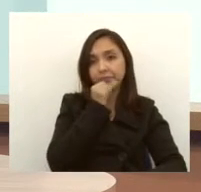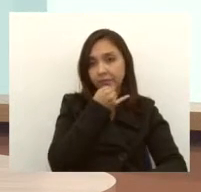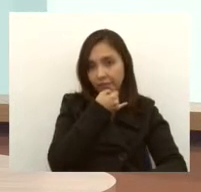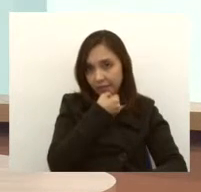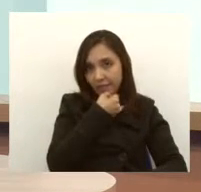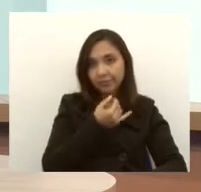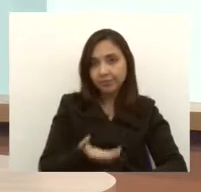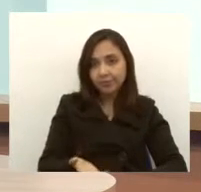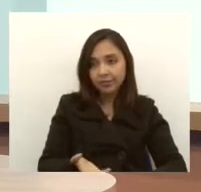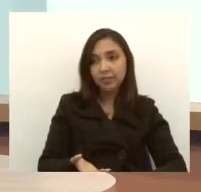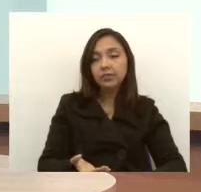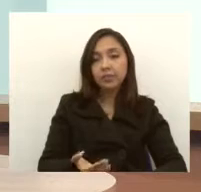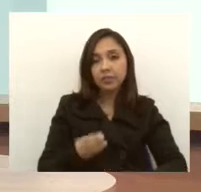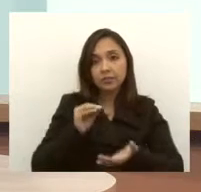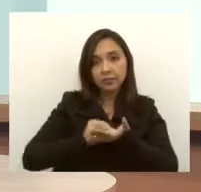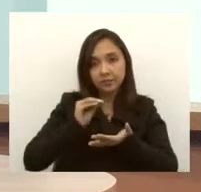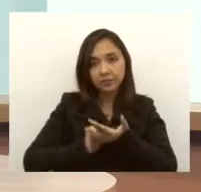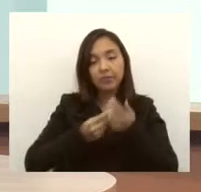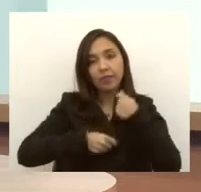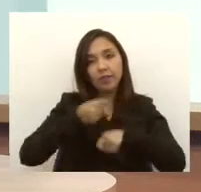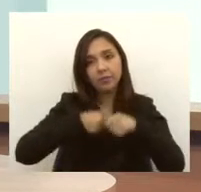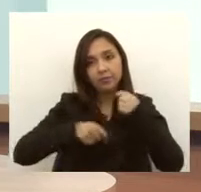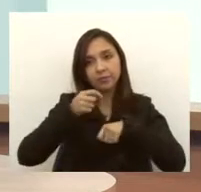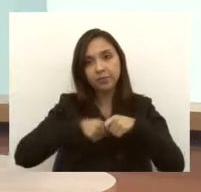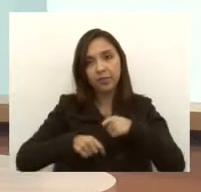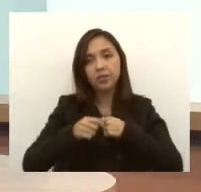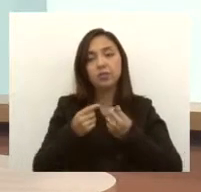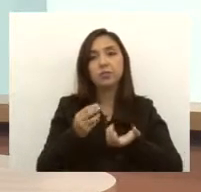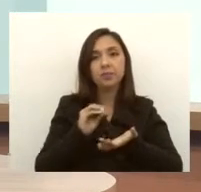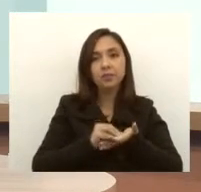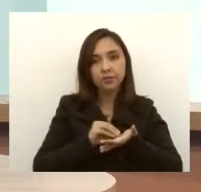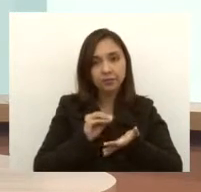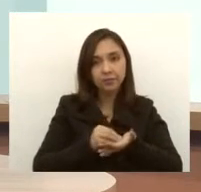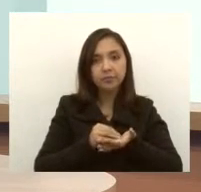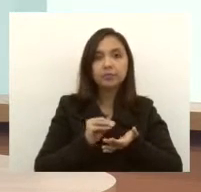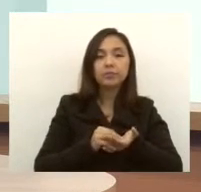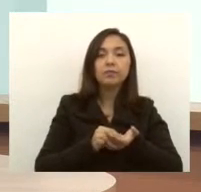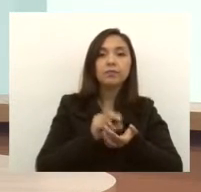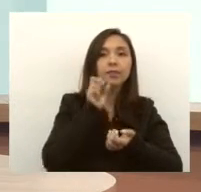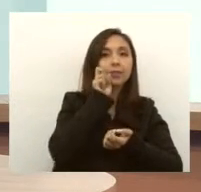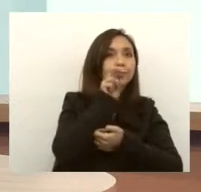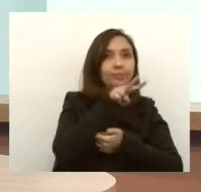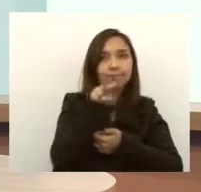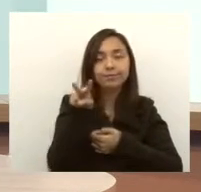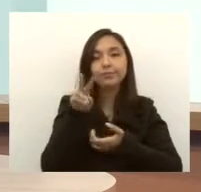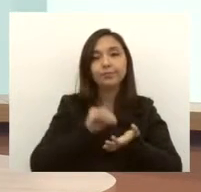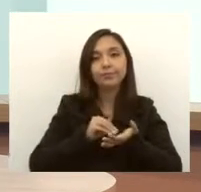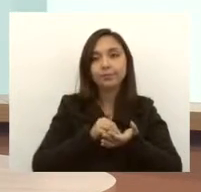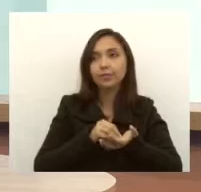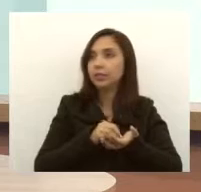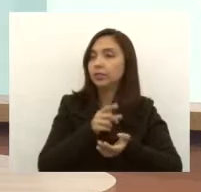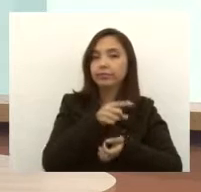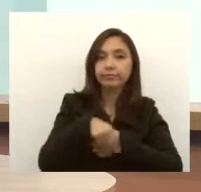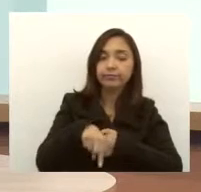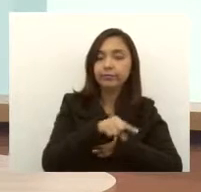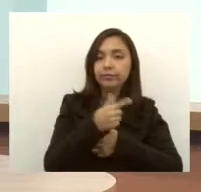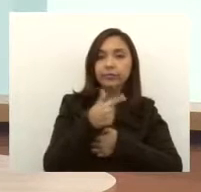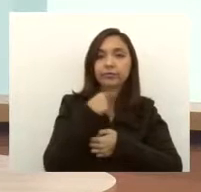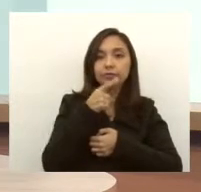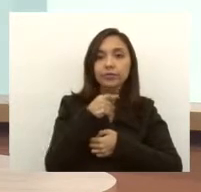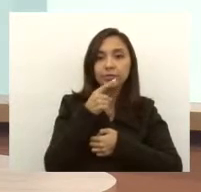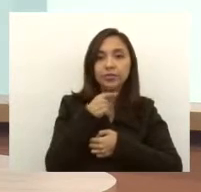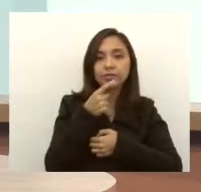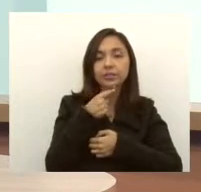infelizmente, carece de administração, carece de visão. Não estamos